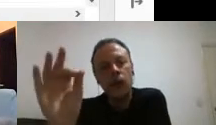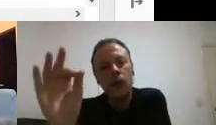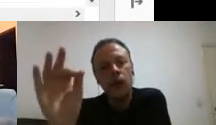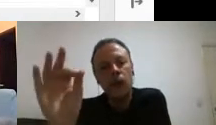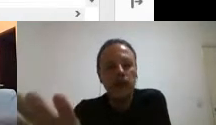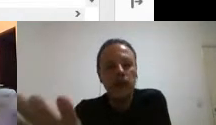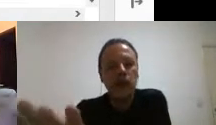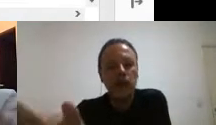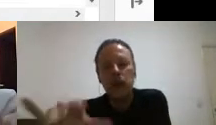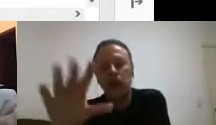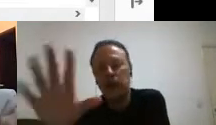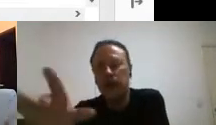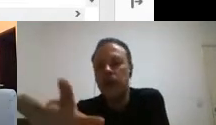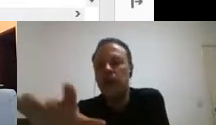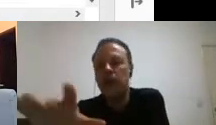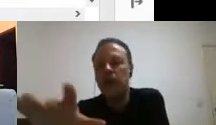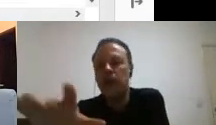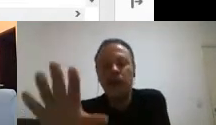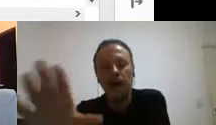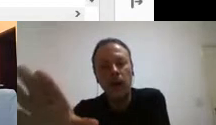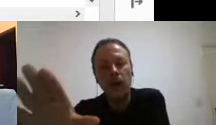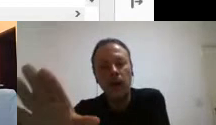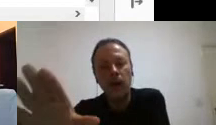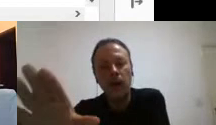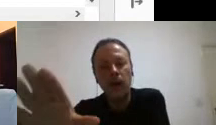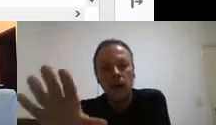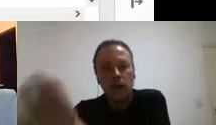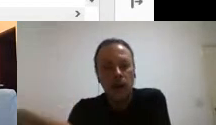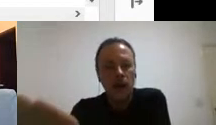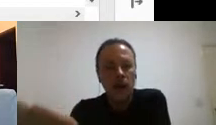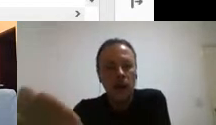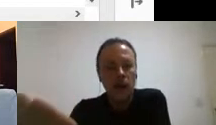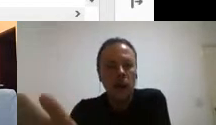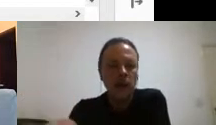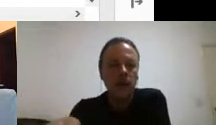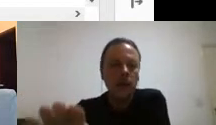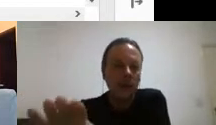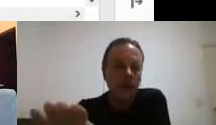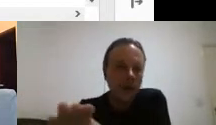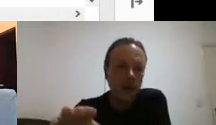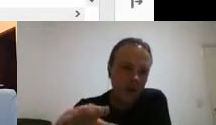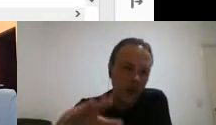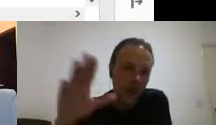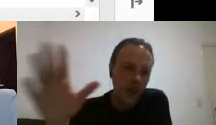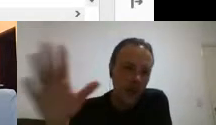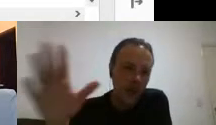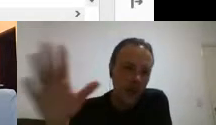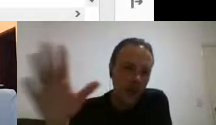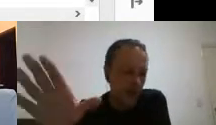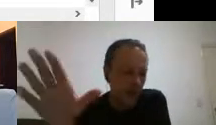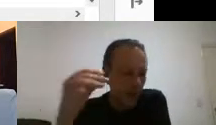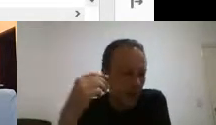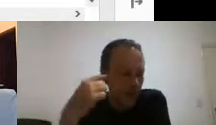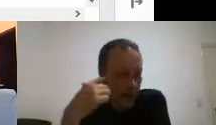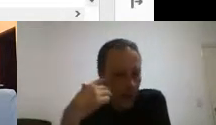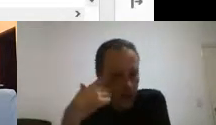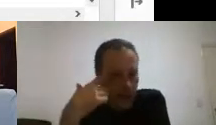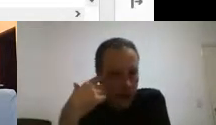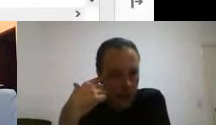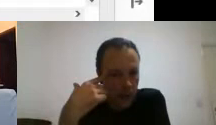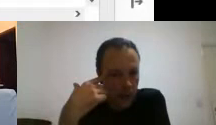último slide tinha um exercício de uma empresa bancária e tal, e aí eu coloquei, olha, isso daí quando nós voltarmos aí para a